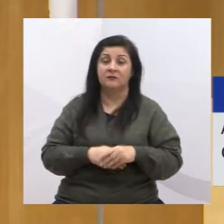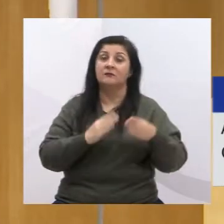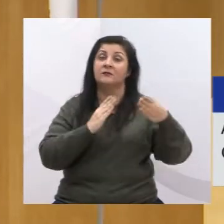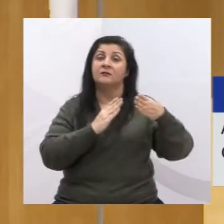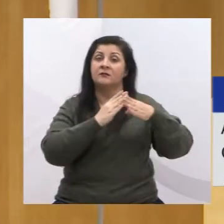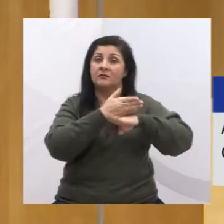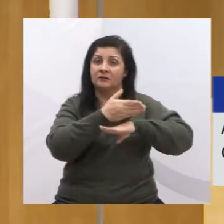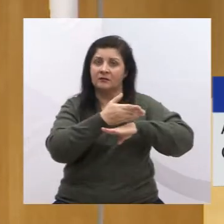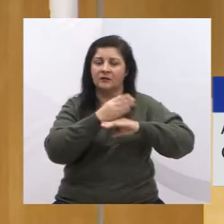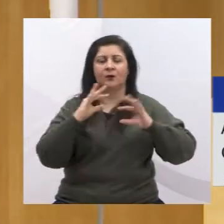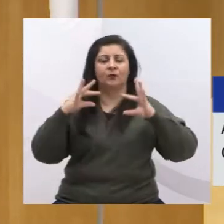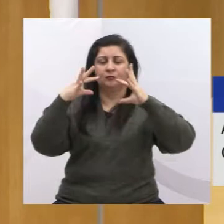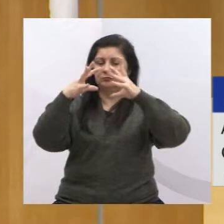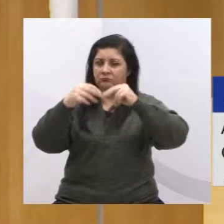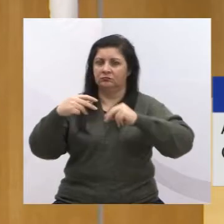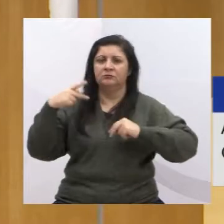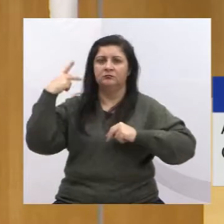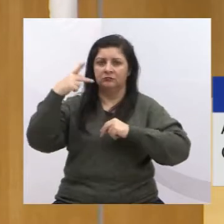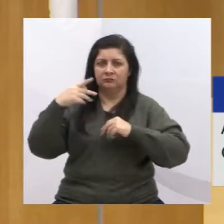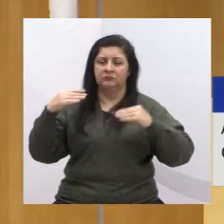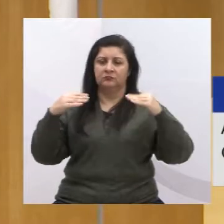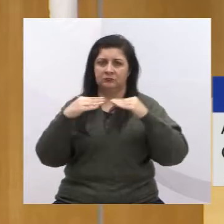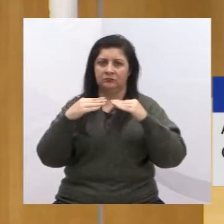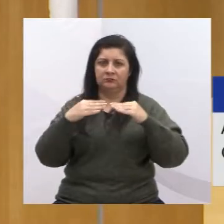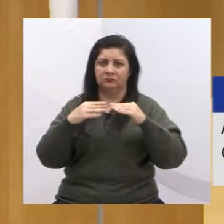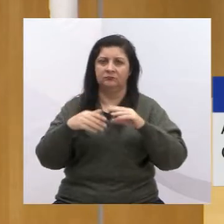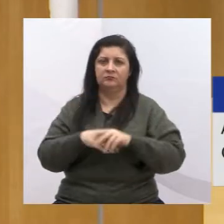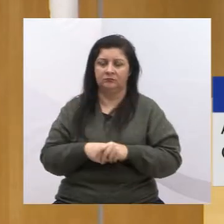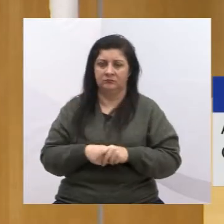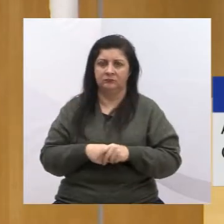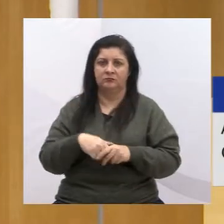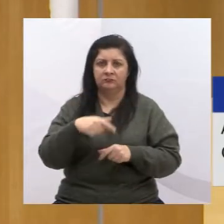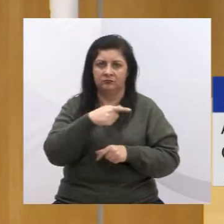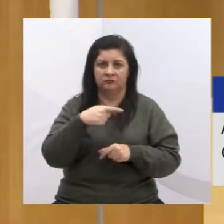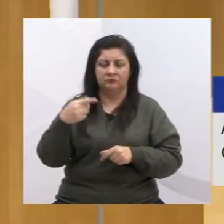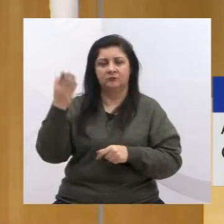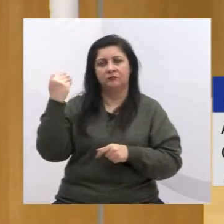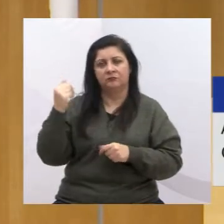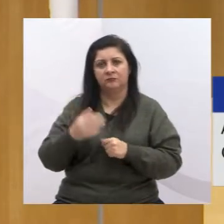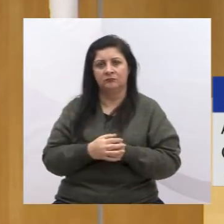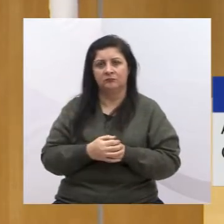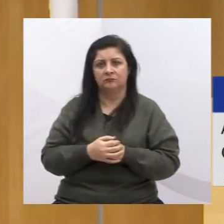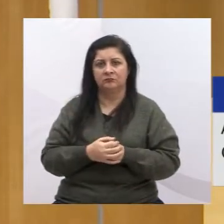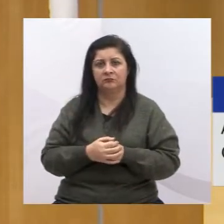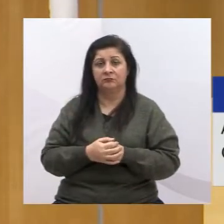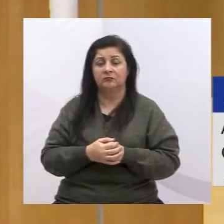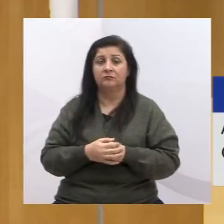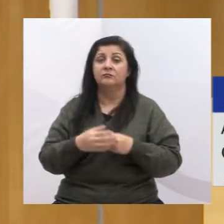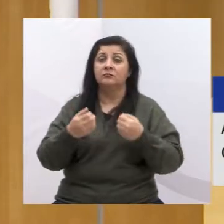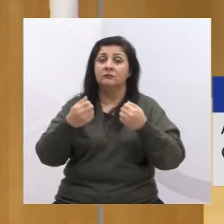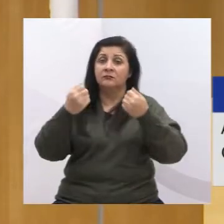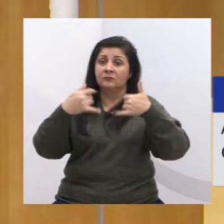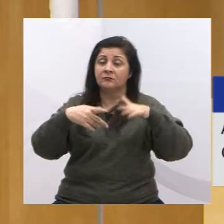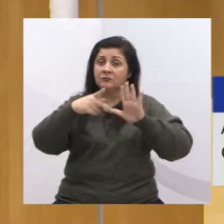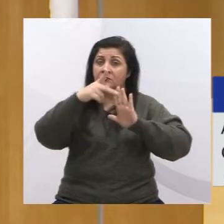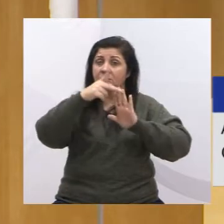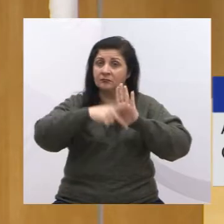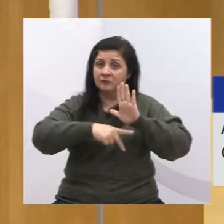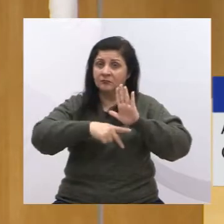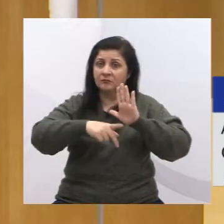aprovado por unanimidade no primeiro turno na semana passada, e assim como se trata de um projeto de